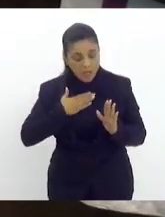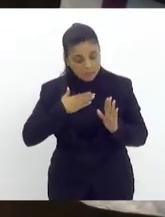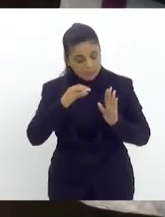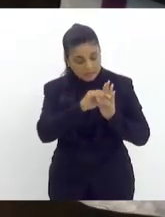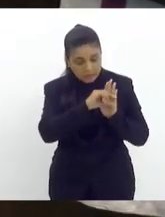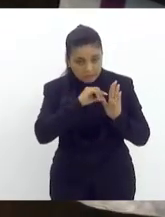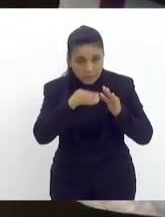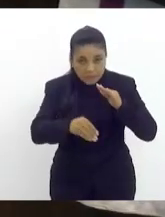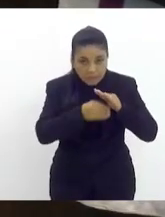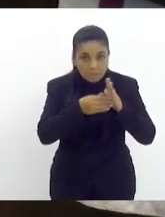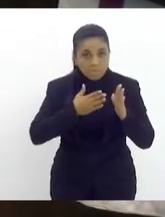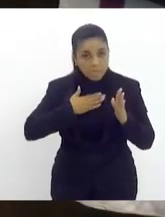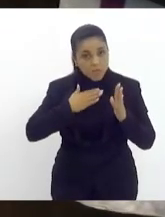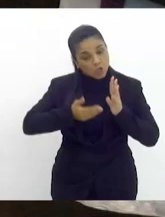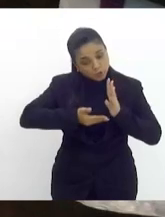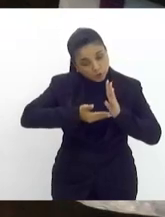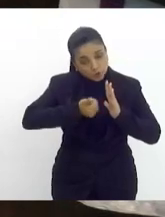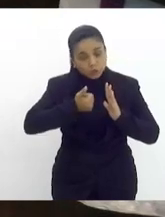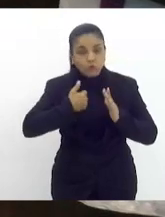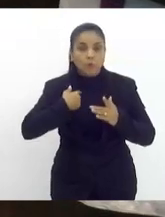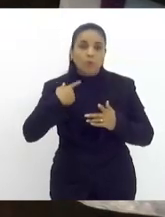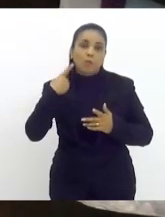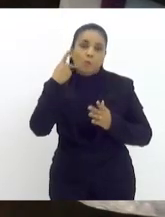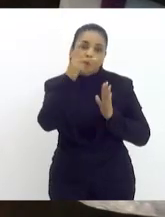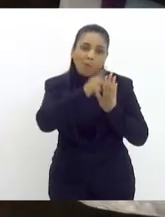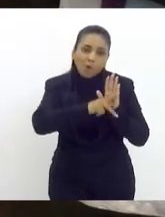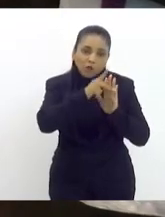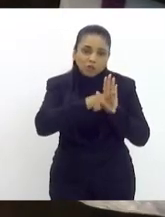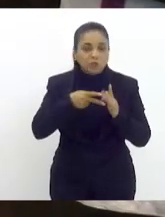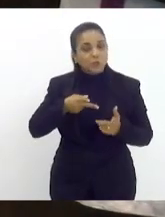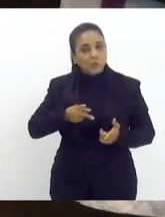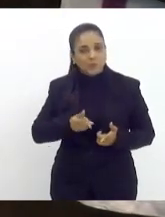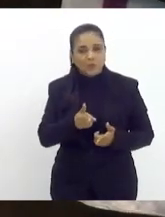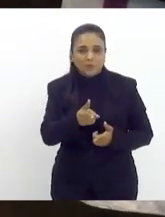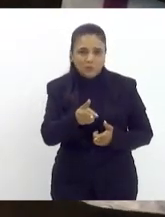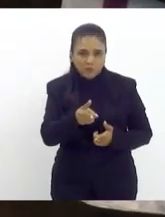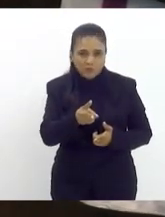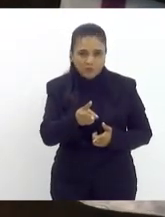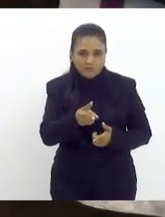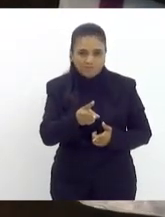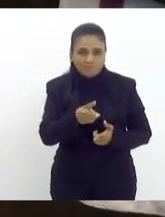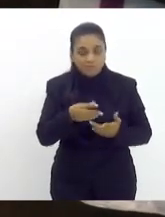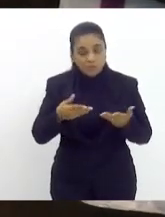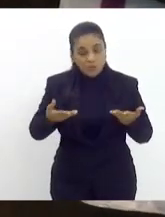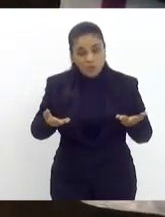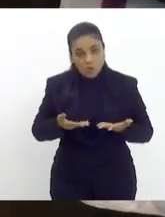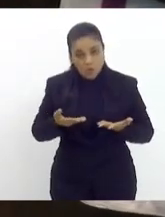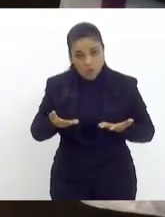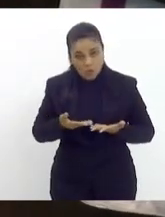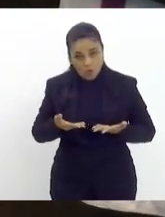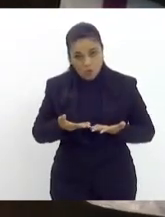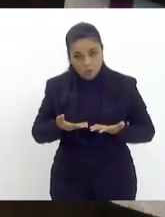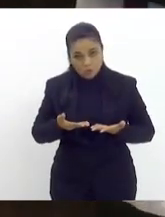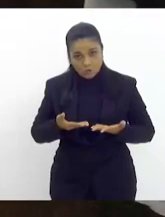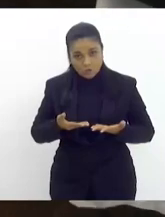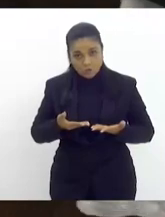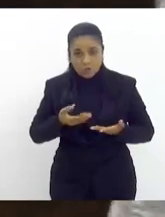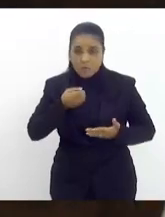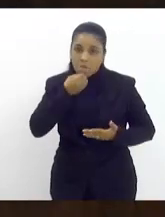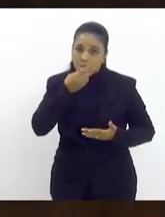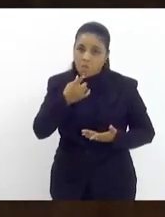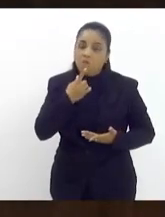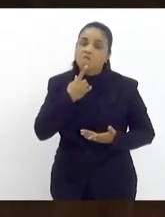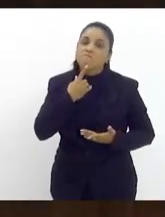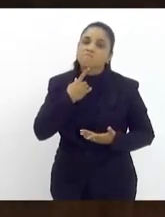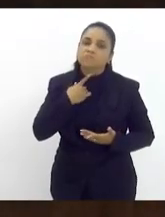minhas, eu retiro para o projeto deputado continuar. A partir de hoje também, a minha boa